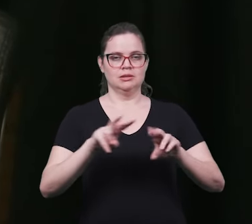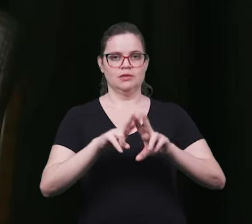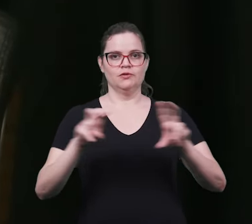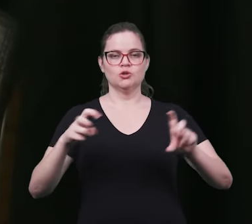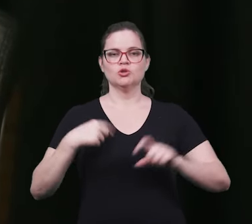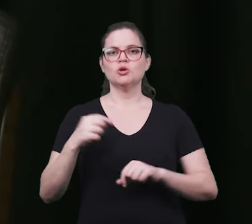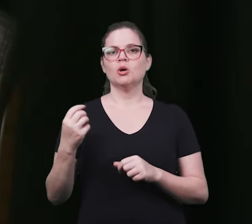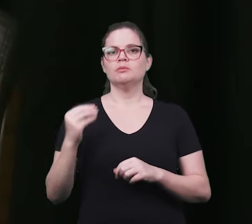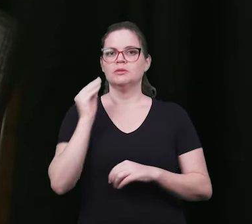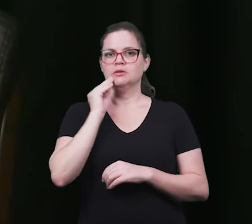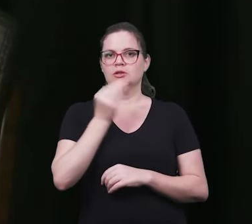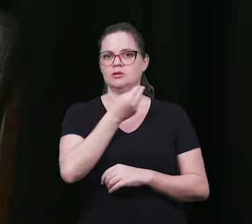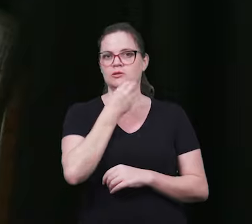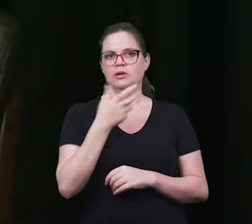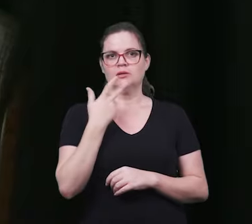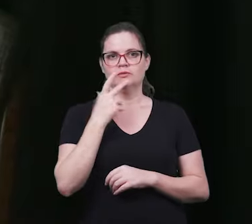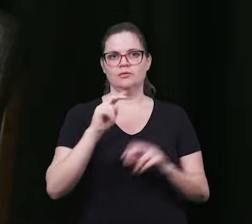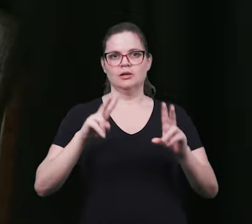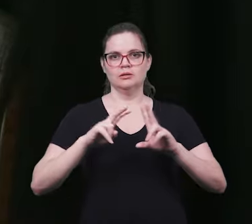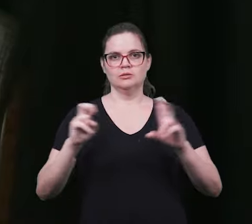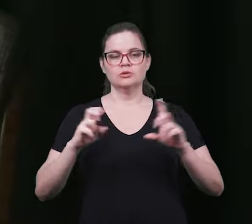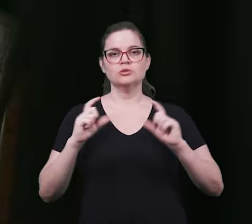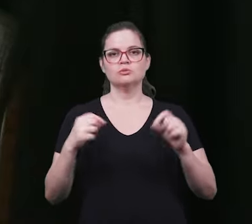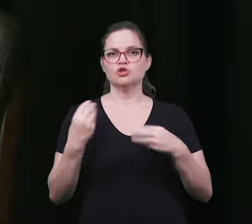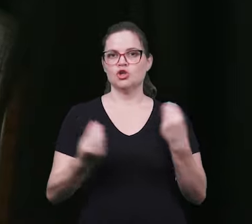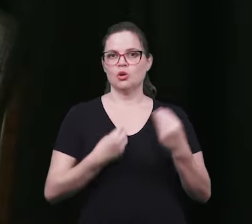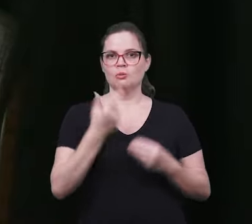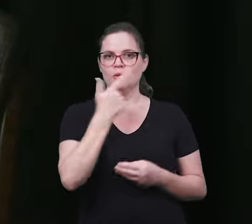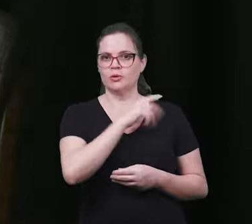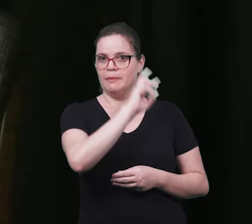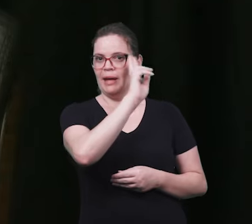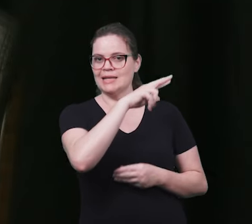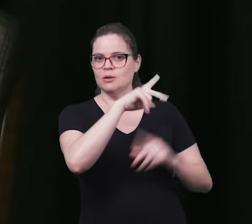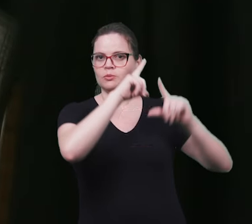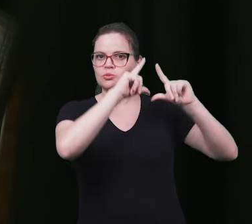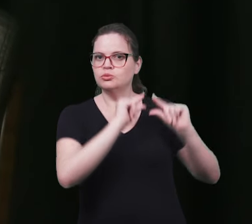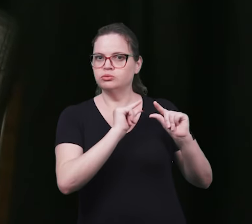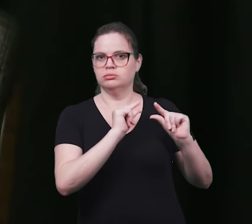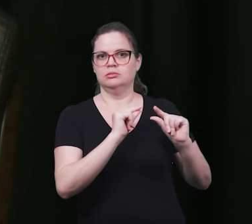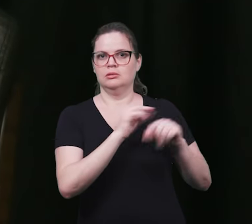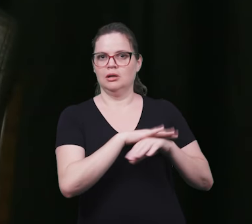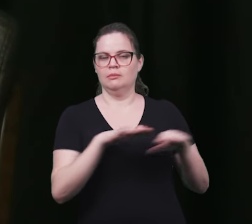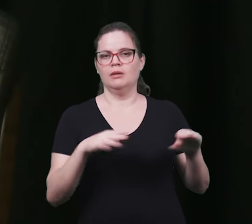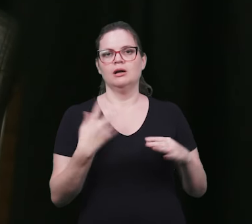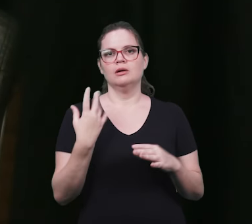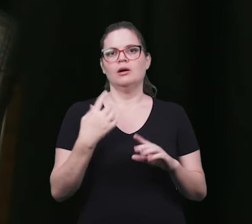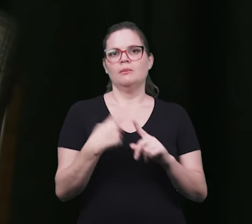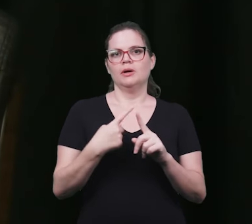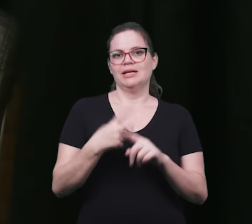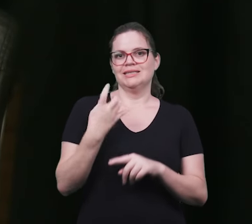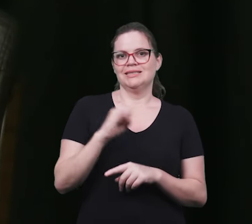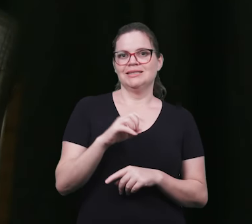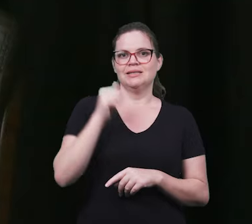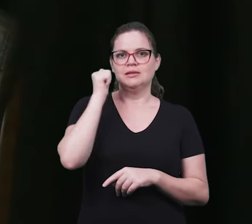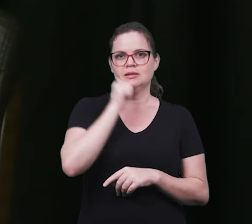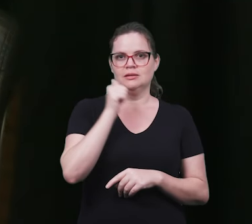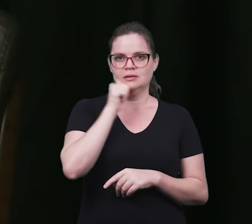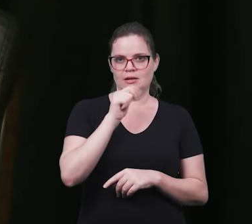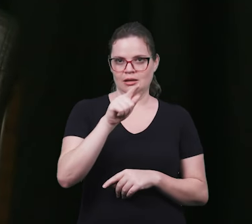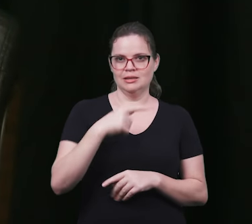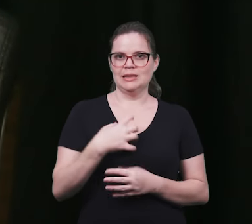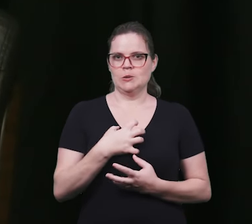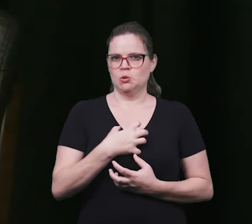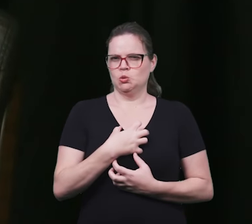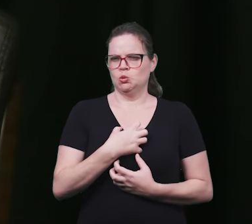jejum, e ele falava no aspecto de vencer a carne, né? Se um irmão, se uma irmã tiver uma